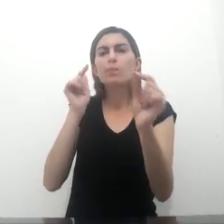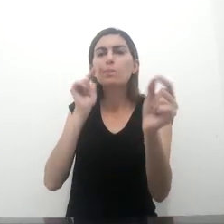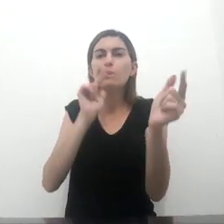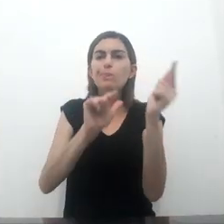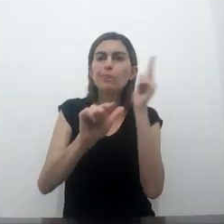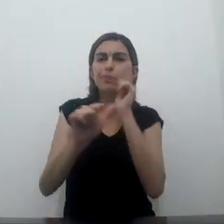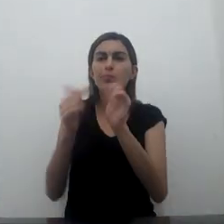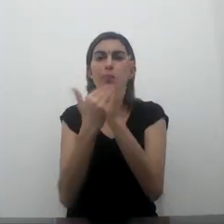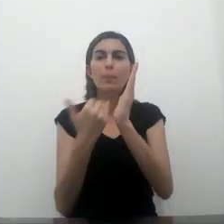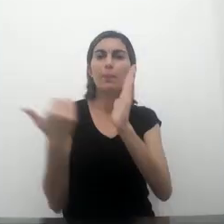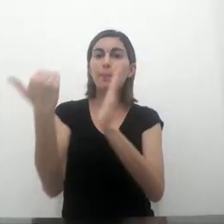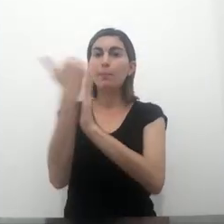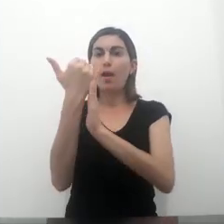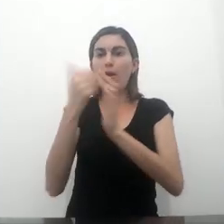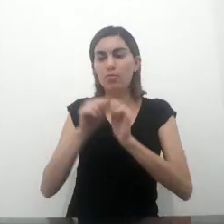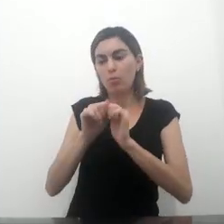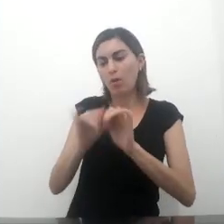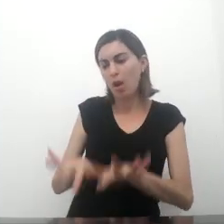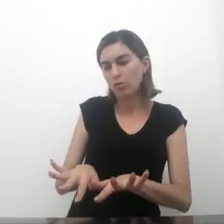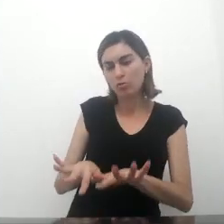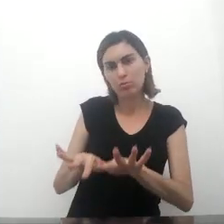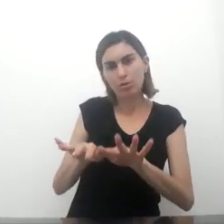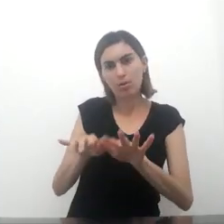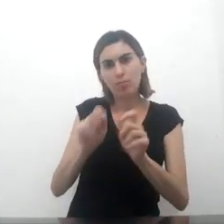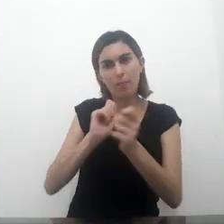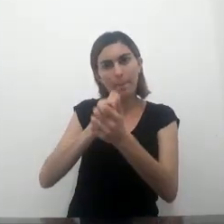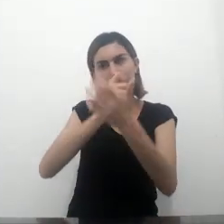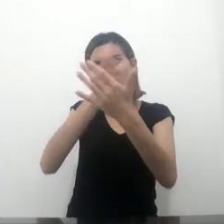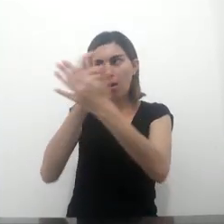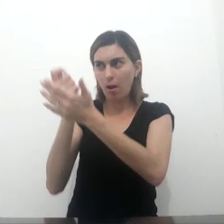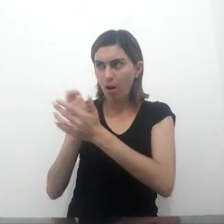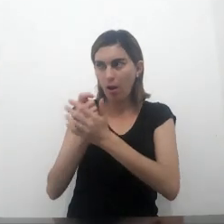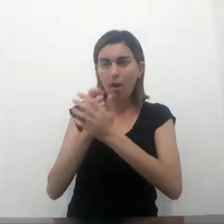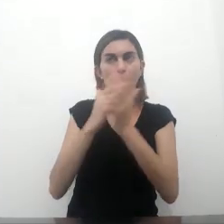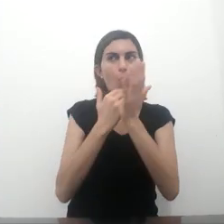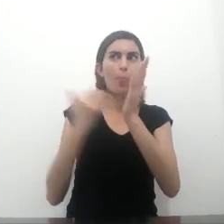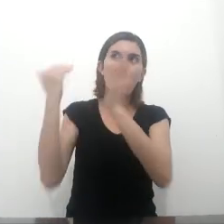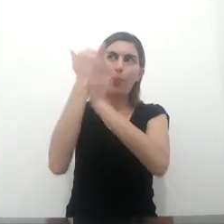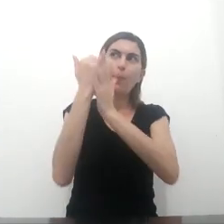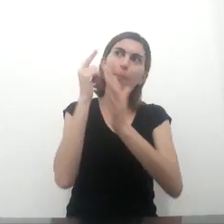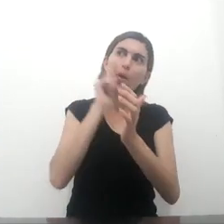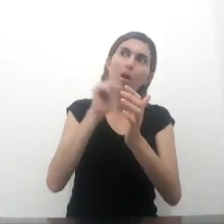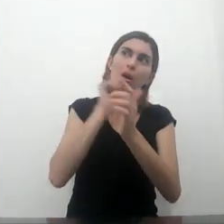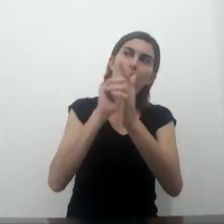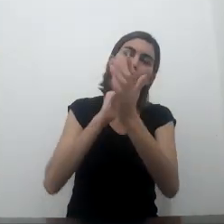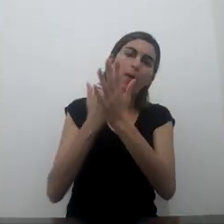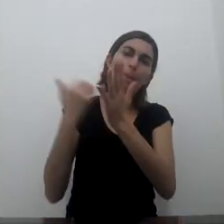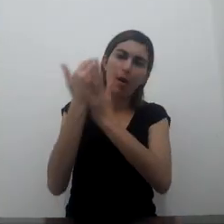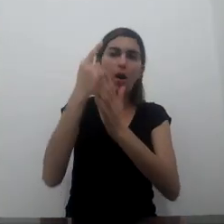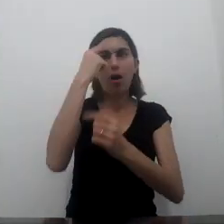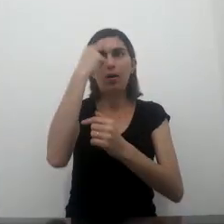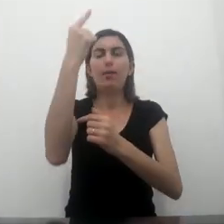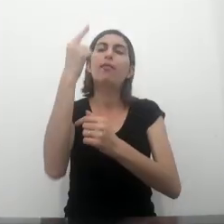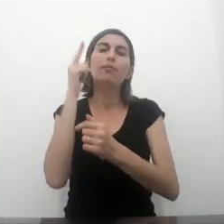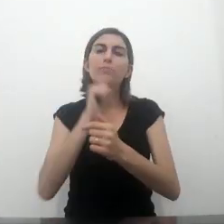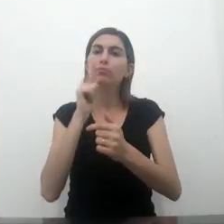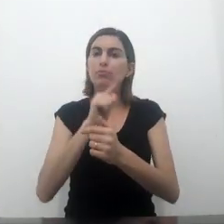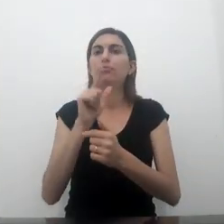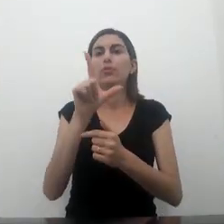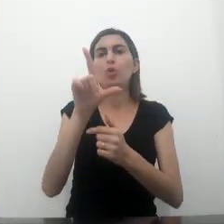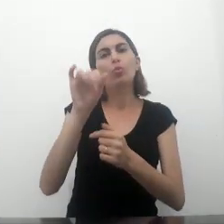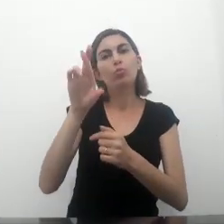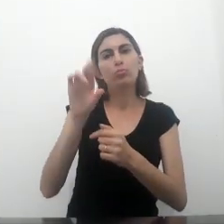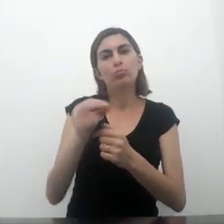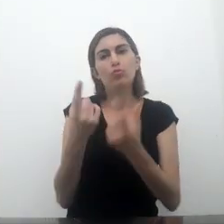eu ganhar a mais do que eu gastei, do que eu investi, é lucro. Essa é uma ideia de lucro.